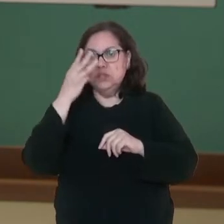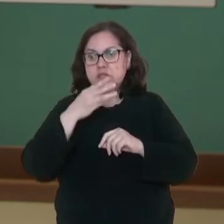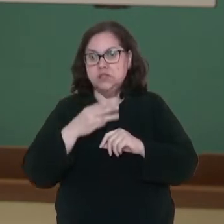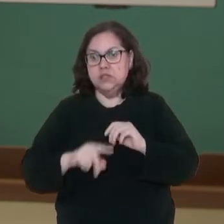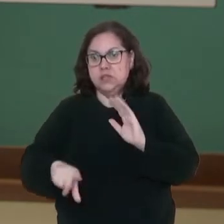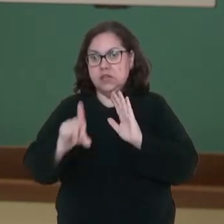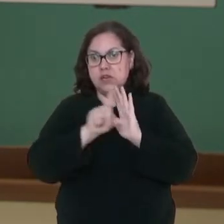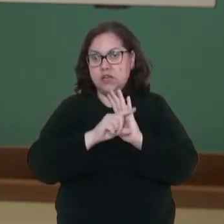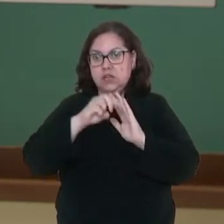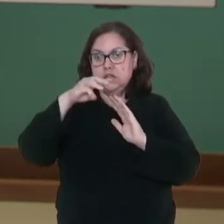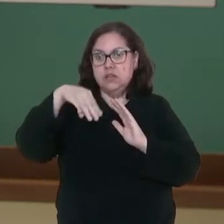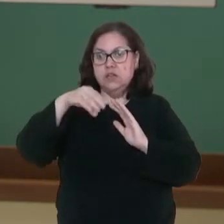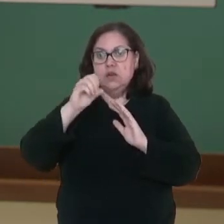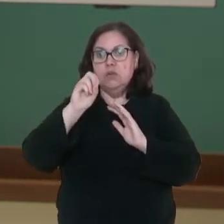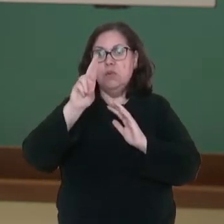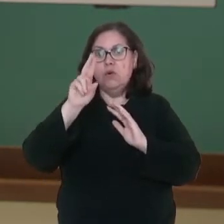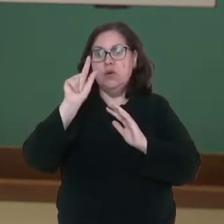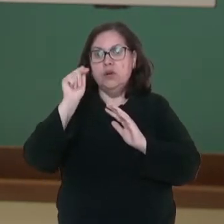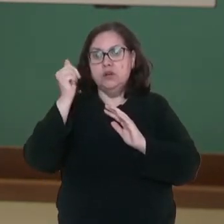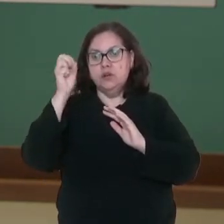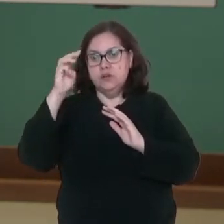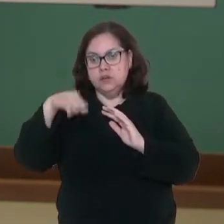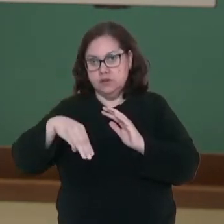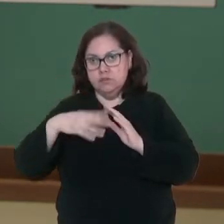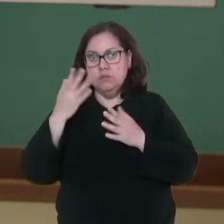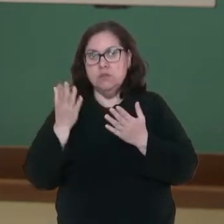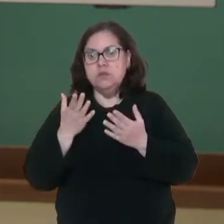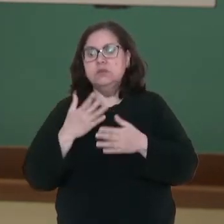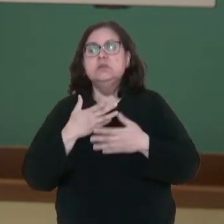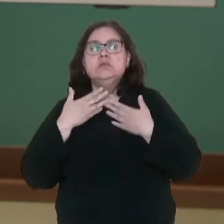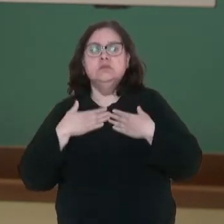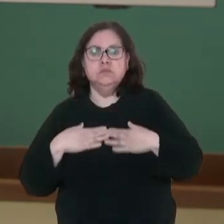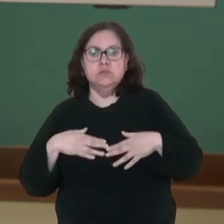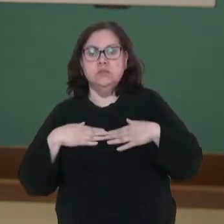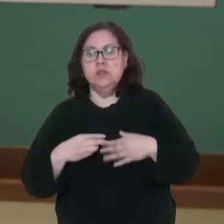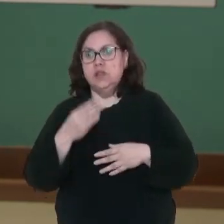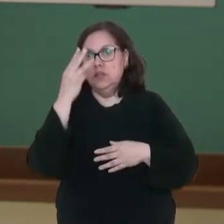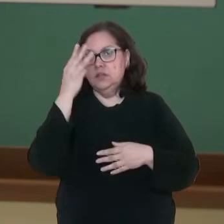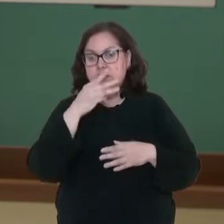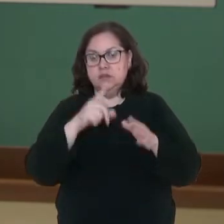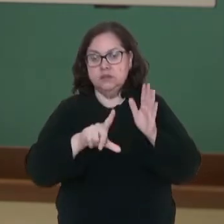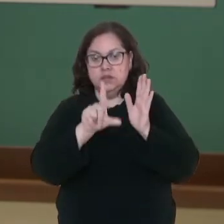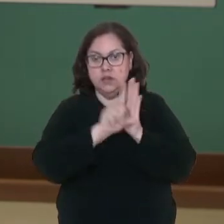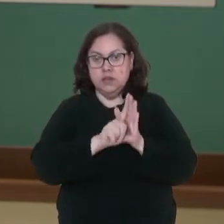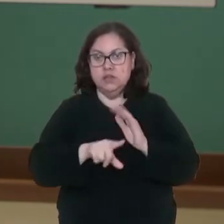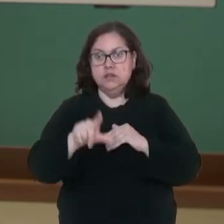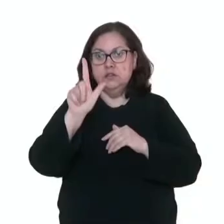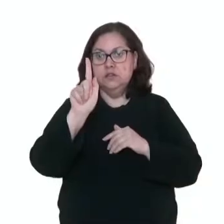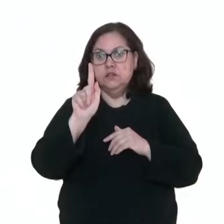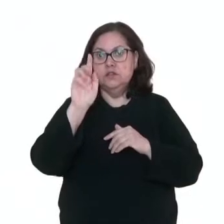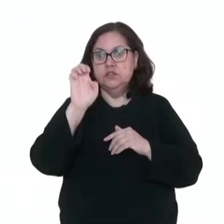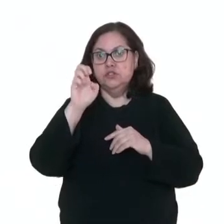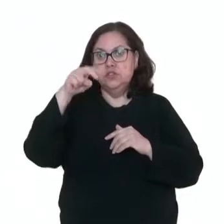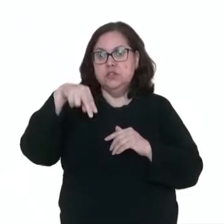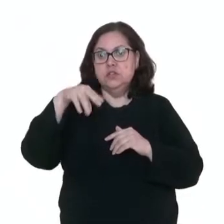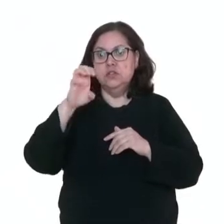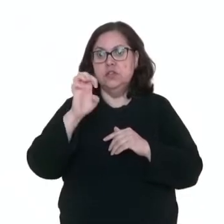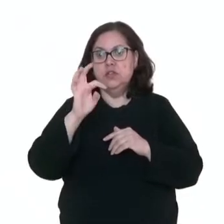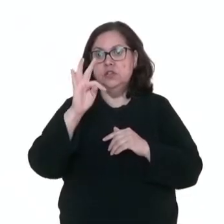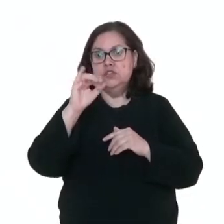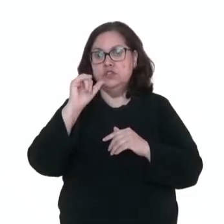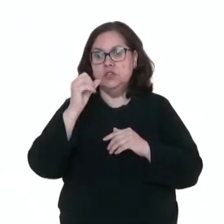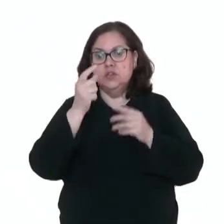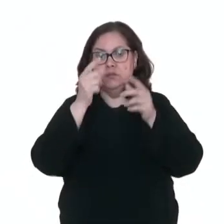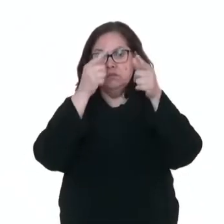Morgan, né? Ou simplesmente lei de Morgan. Mas vamos nos acostumar ali com a terceira lei da genética. Genes situados no